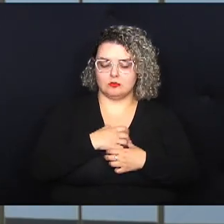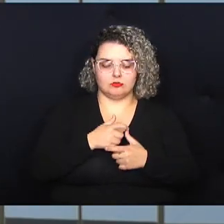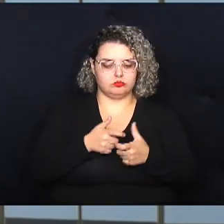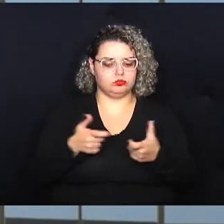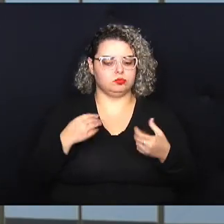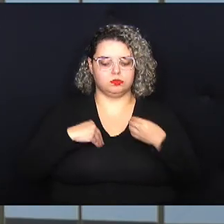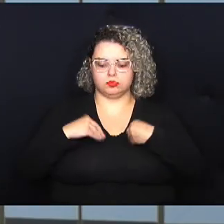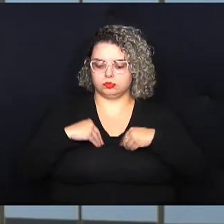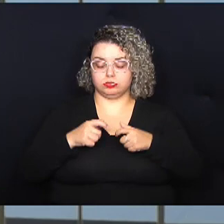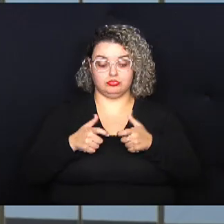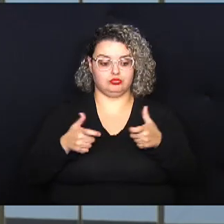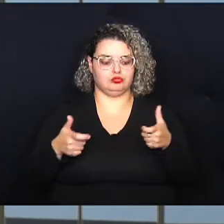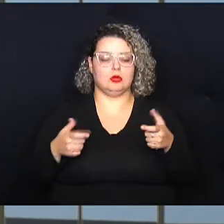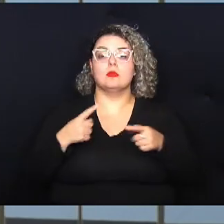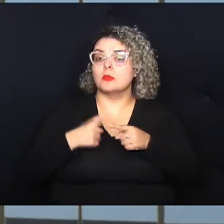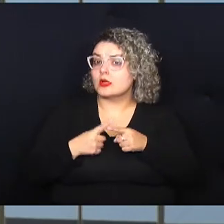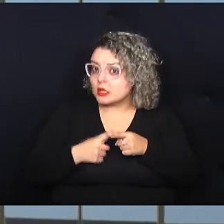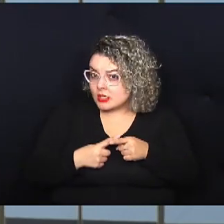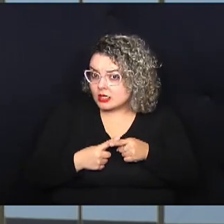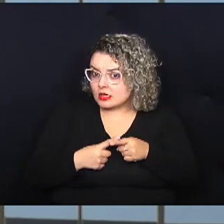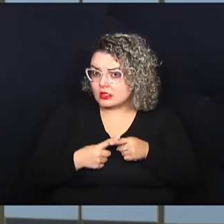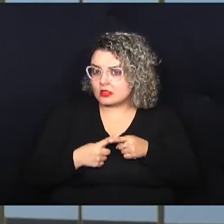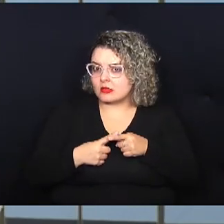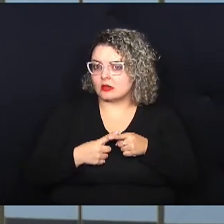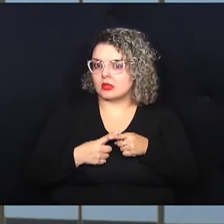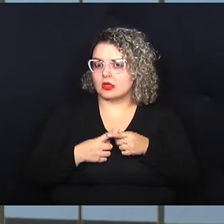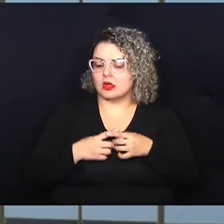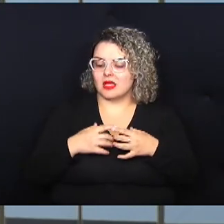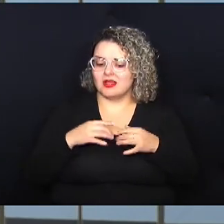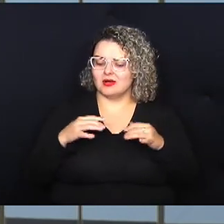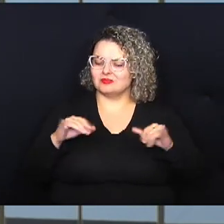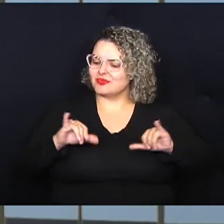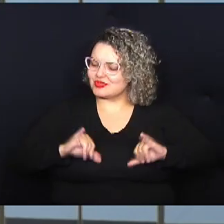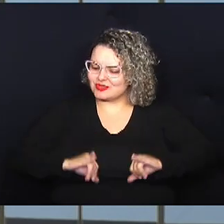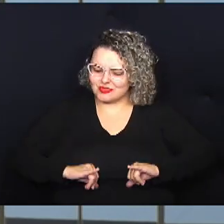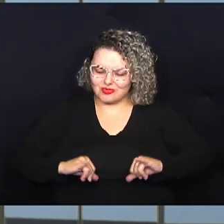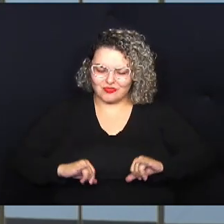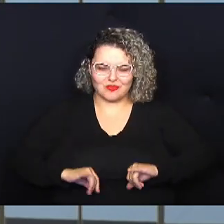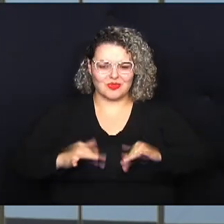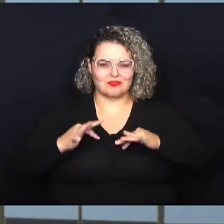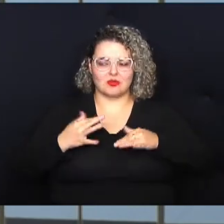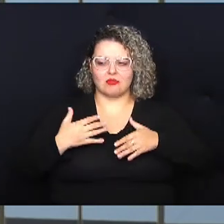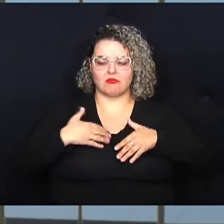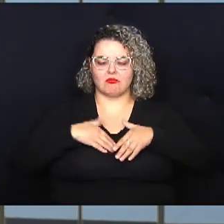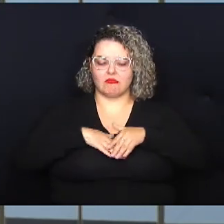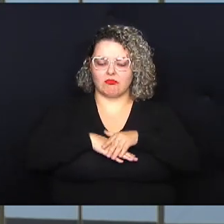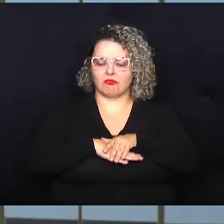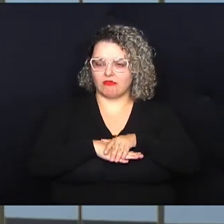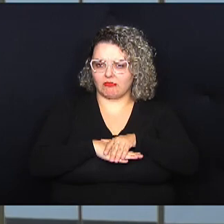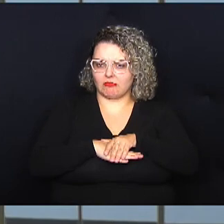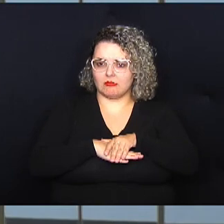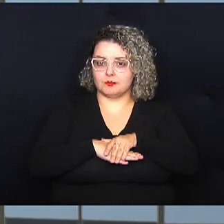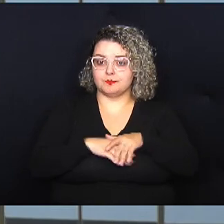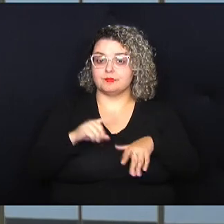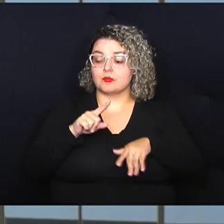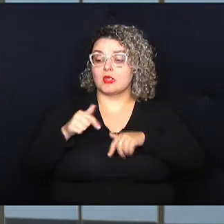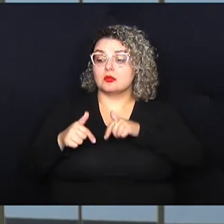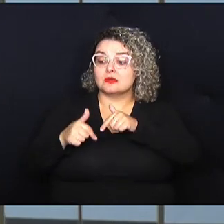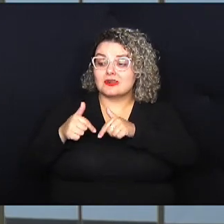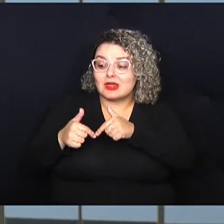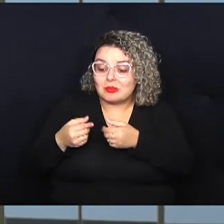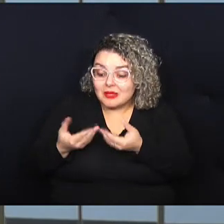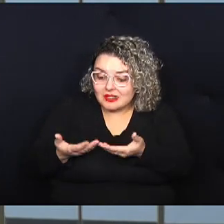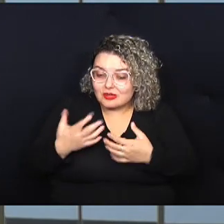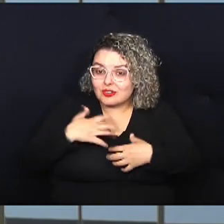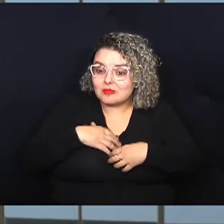Por quê? As pessoas, elas estão abafando essa dor, elas não estão trabalhando, colocando isso para fora, né? Você vê que